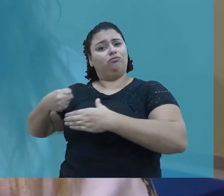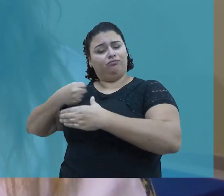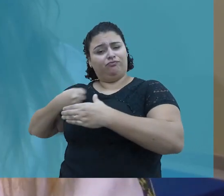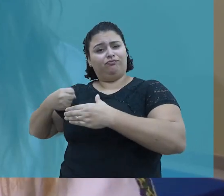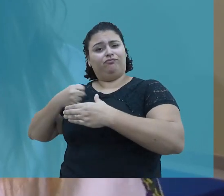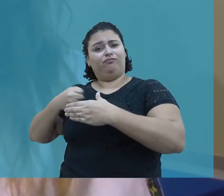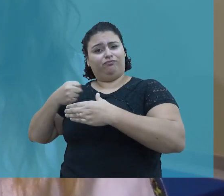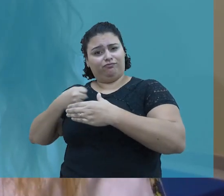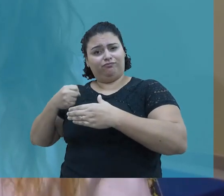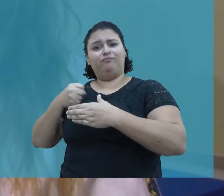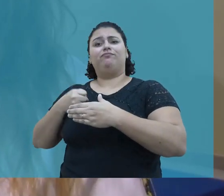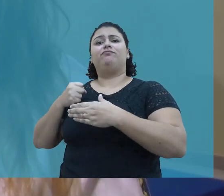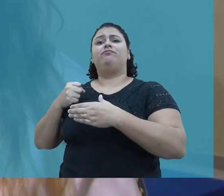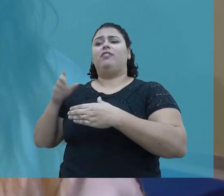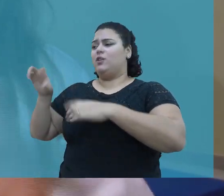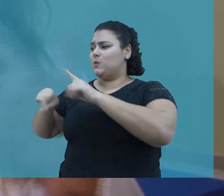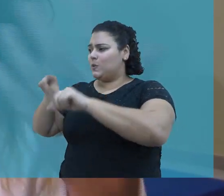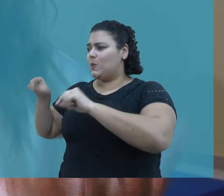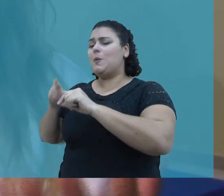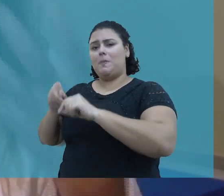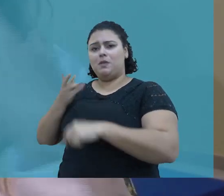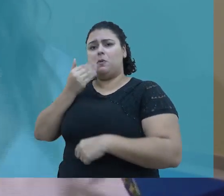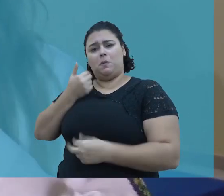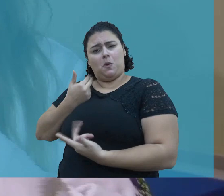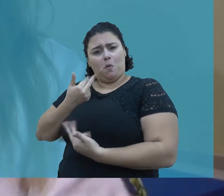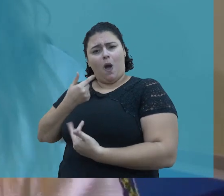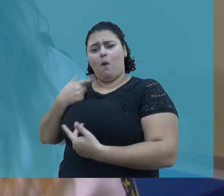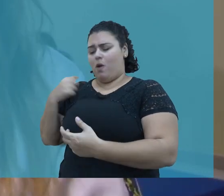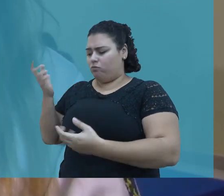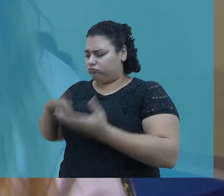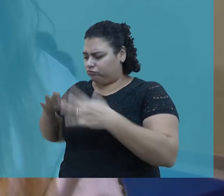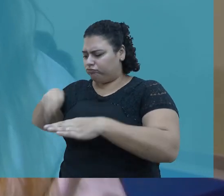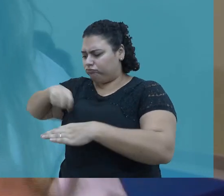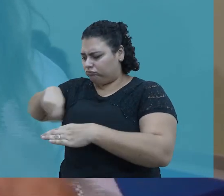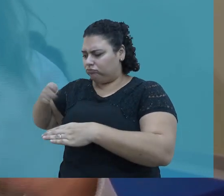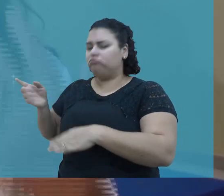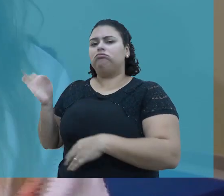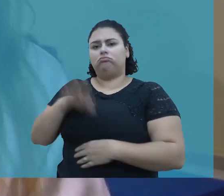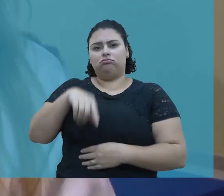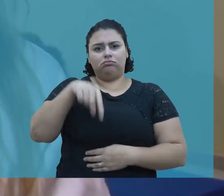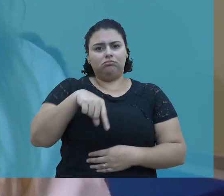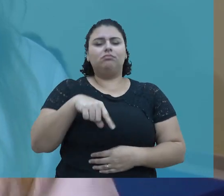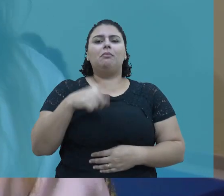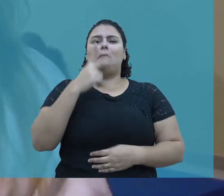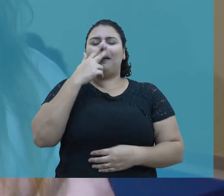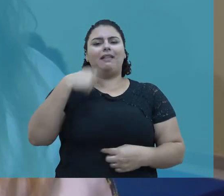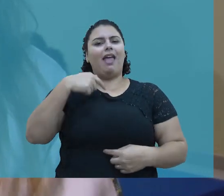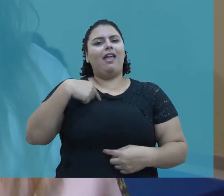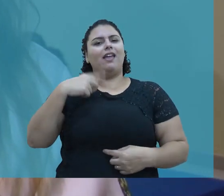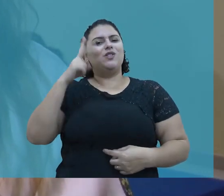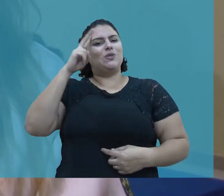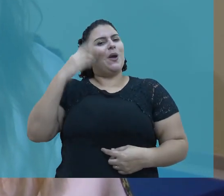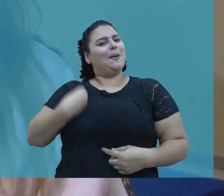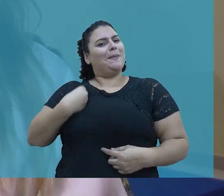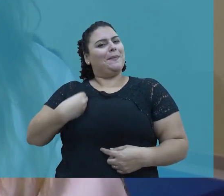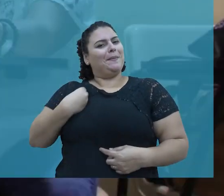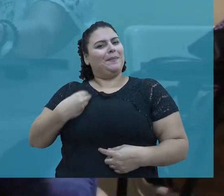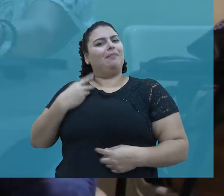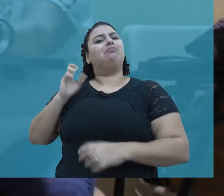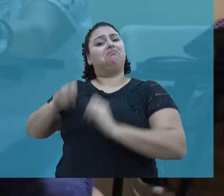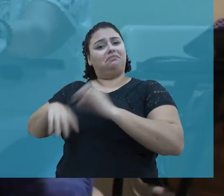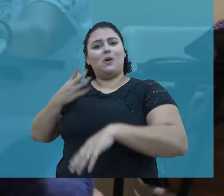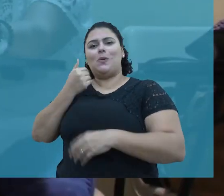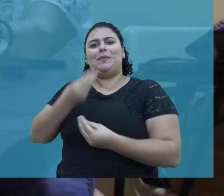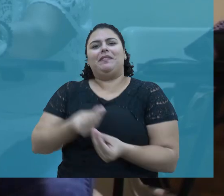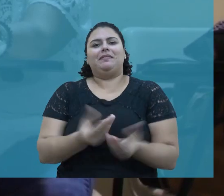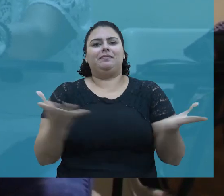são alimentos que eu faço na minha casa, a partir dos alimentos que eu como. Então, tudo que eu trago também tem a ver com a minha história. E